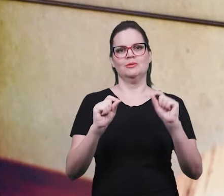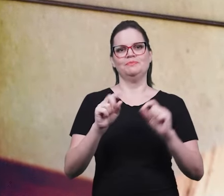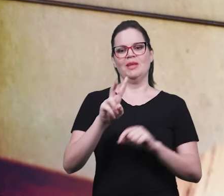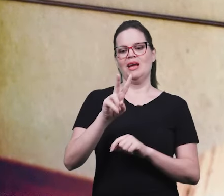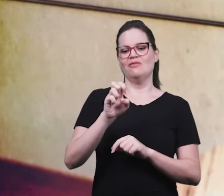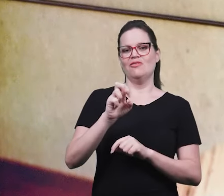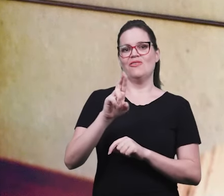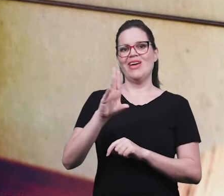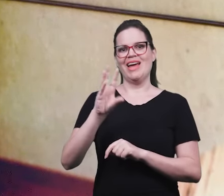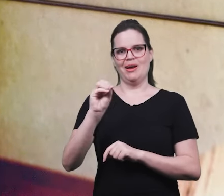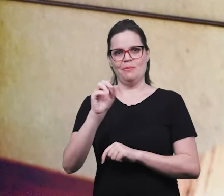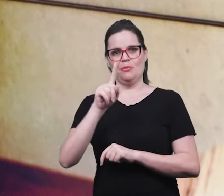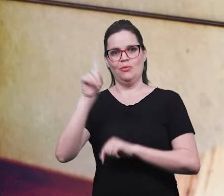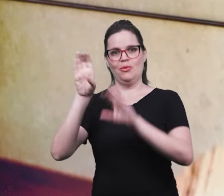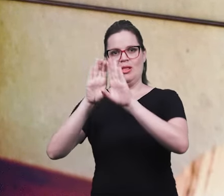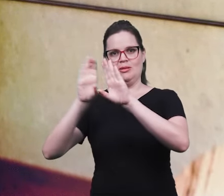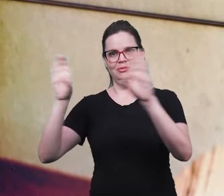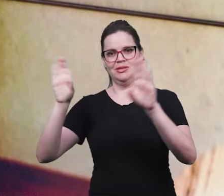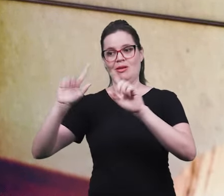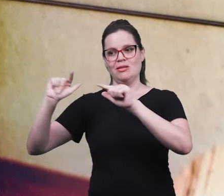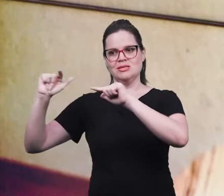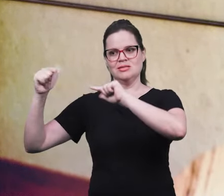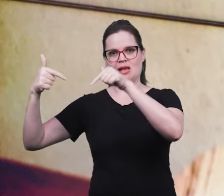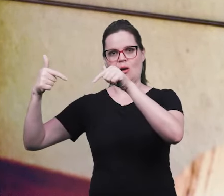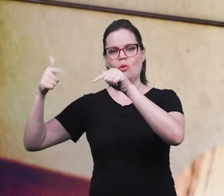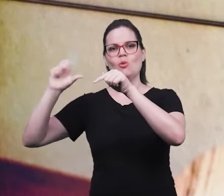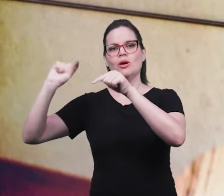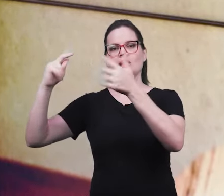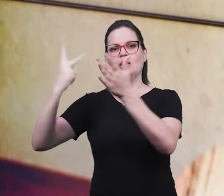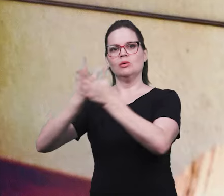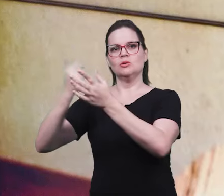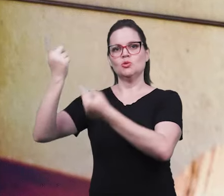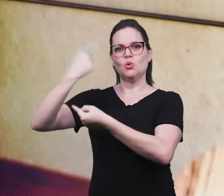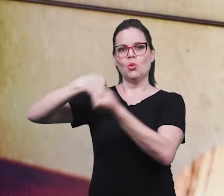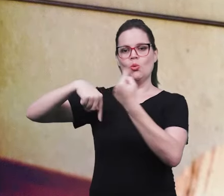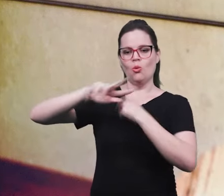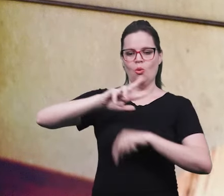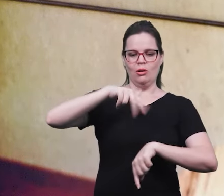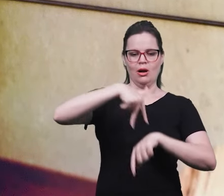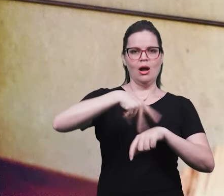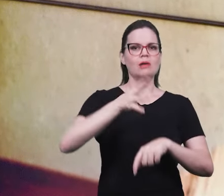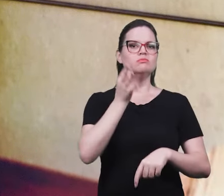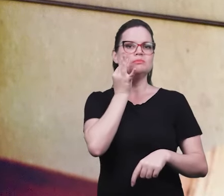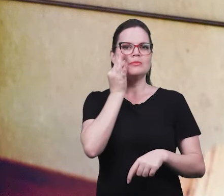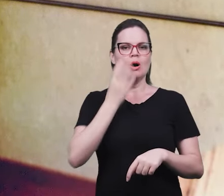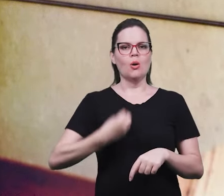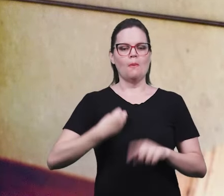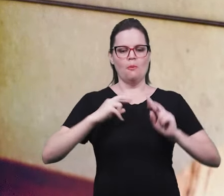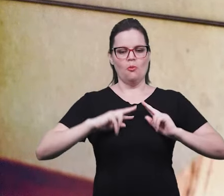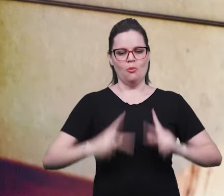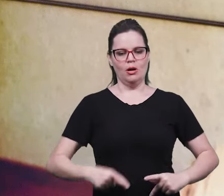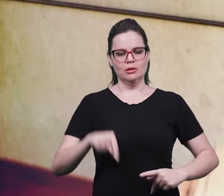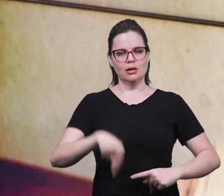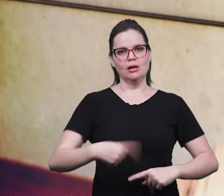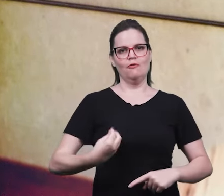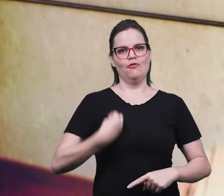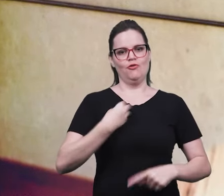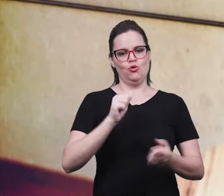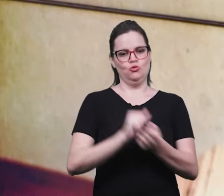as pessoas, os que viviam com Jesus, discípulos, eles tiveram uma certa dificuldade de compreender o que estava acontecendo. Quando Jesus, por